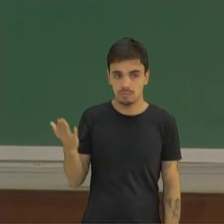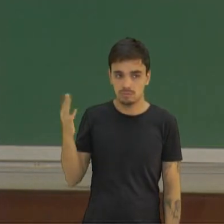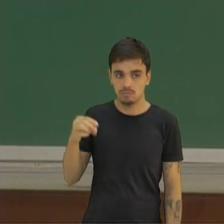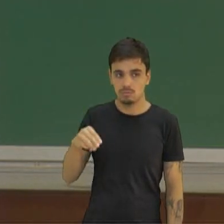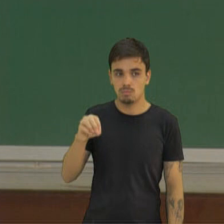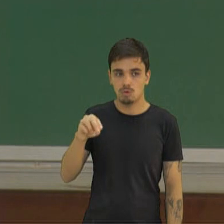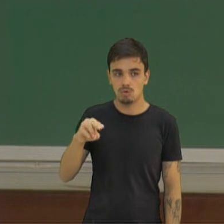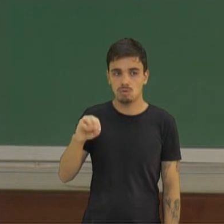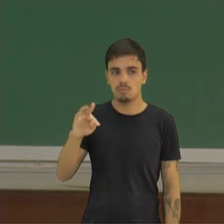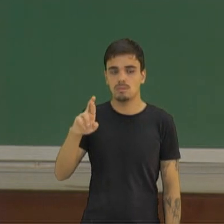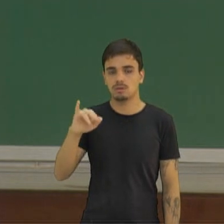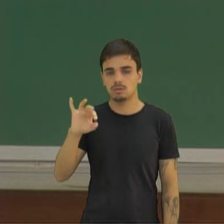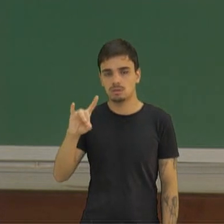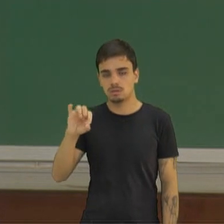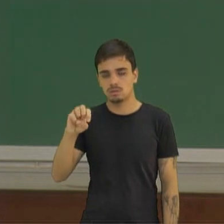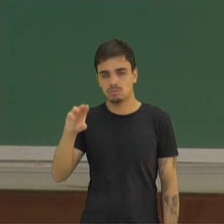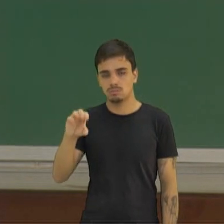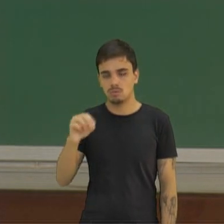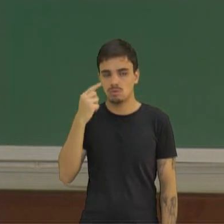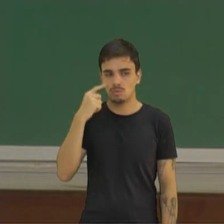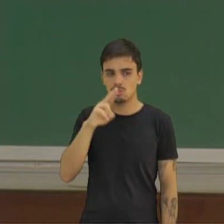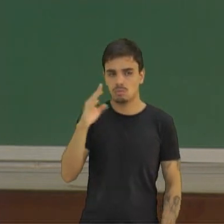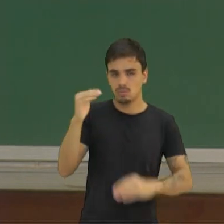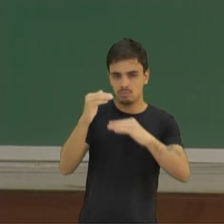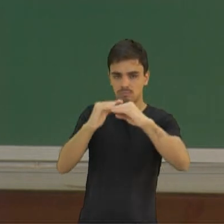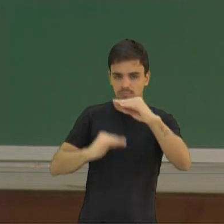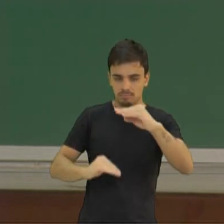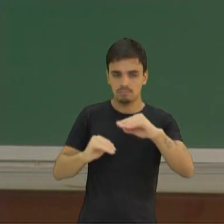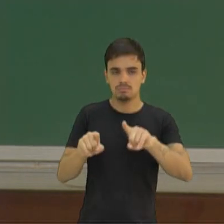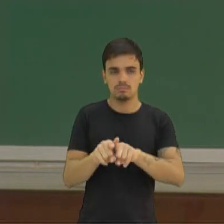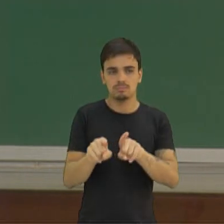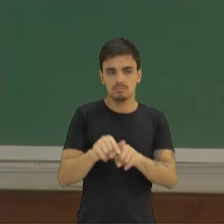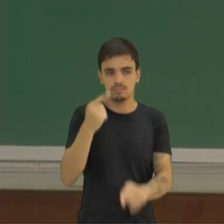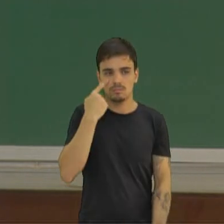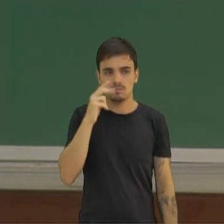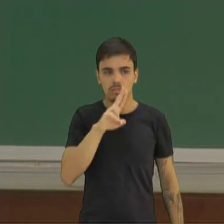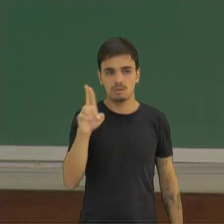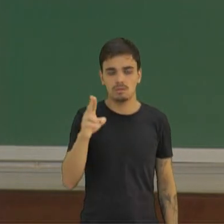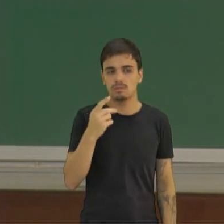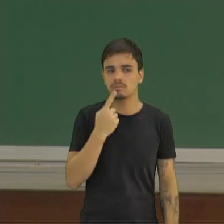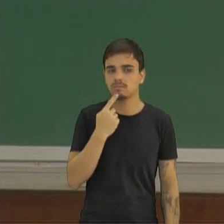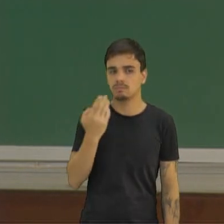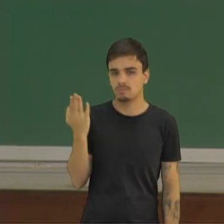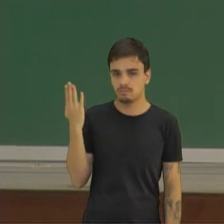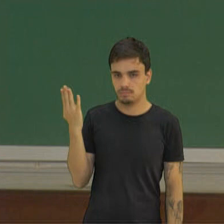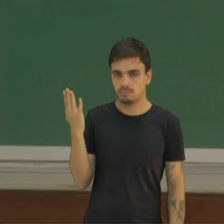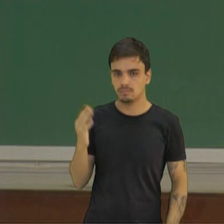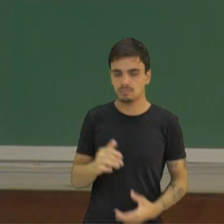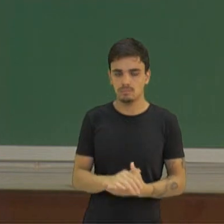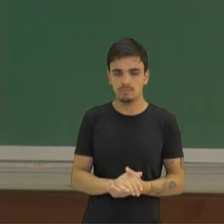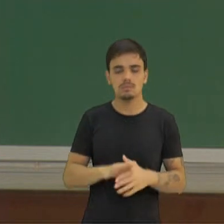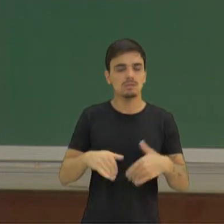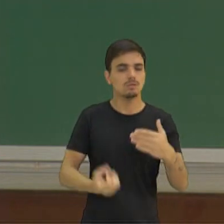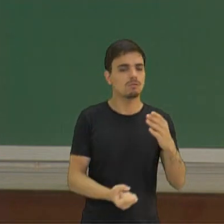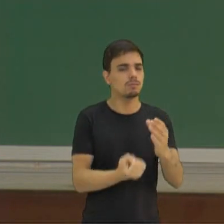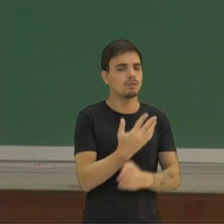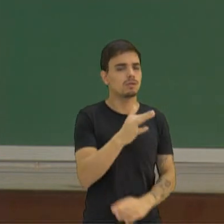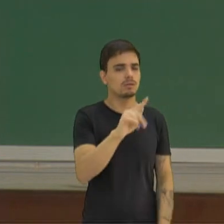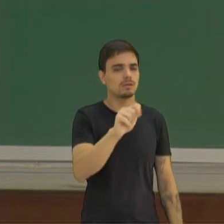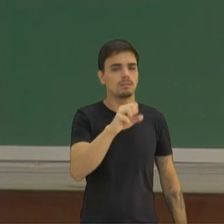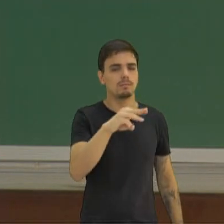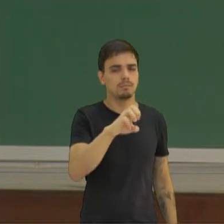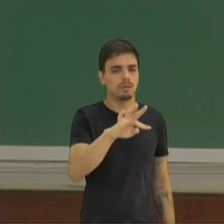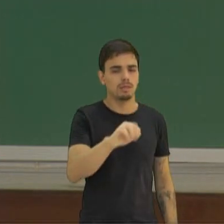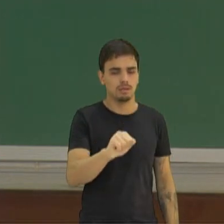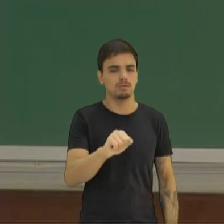a lei dele descarga caractere é condicionado por um par de fatores que se segregam na formação dos gametas todos os gametas se formam aqueles